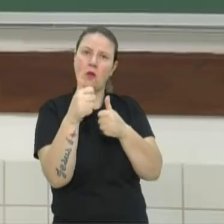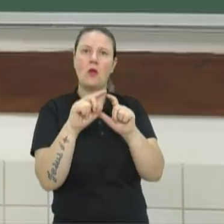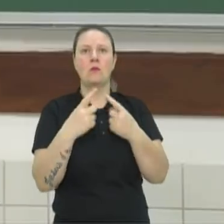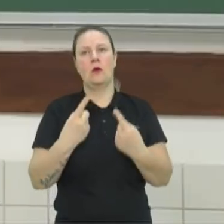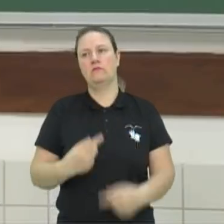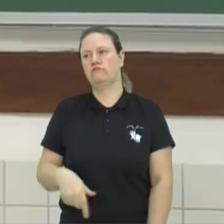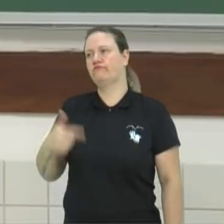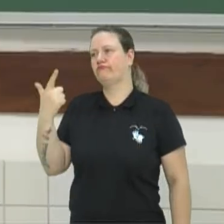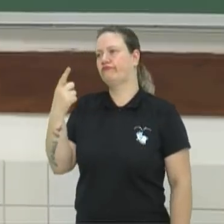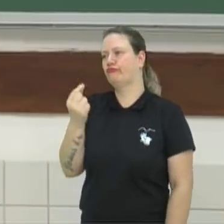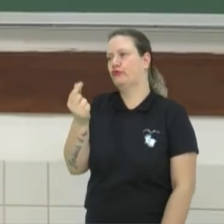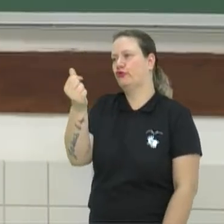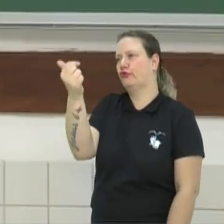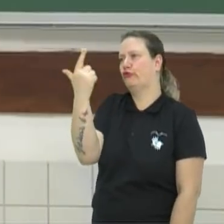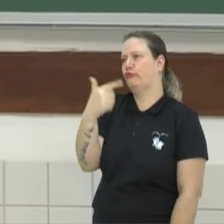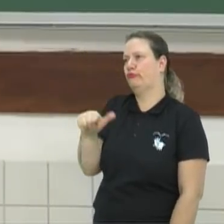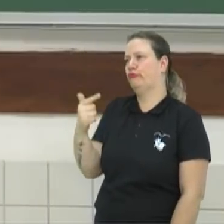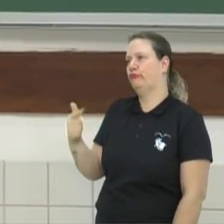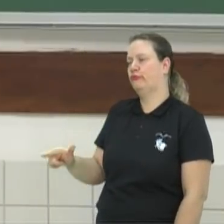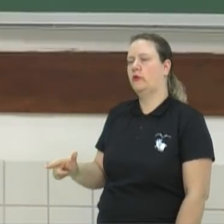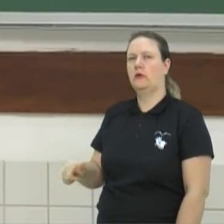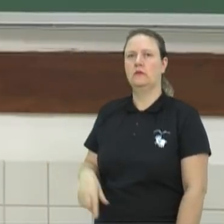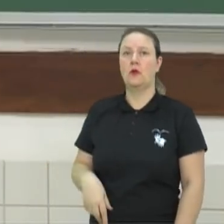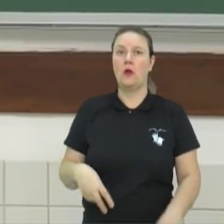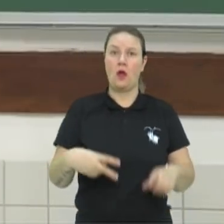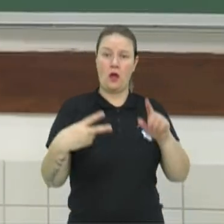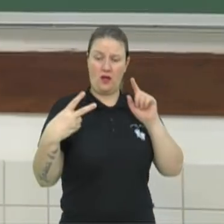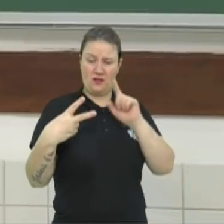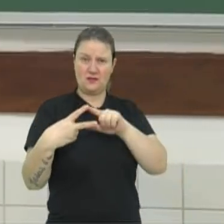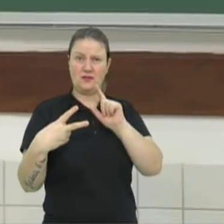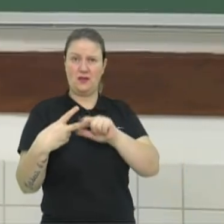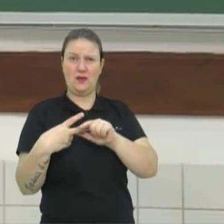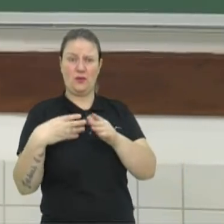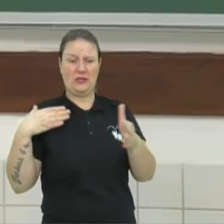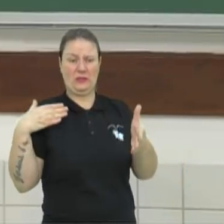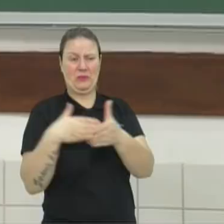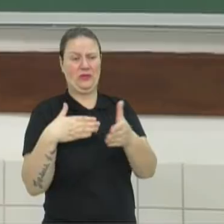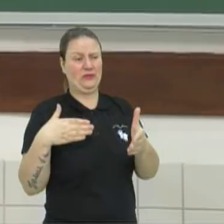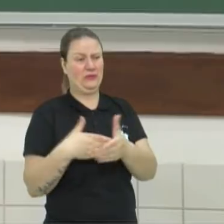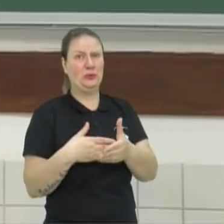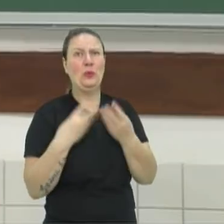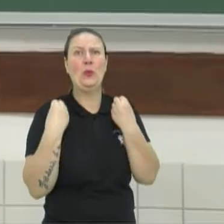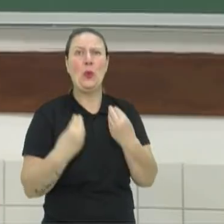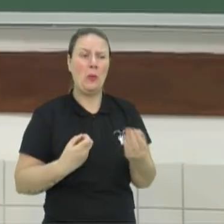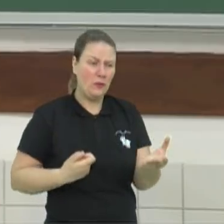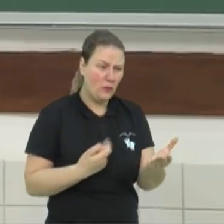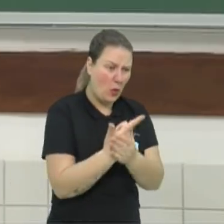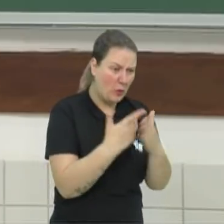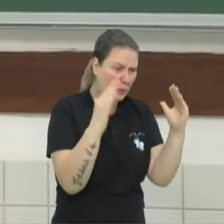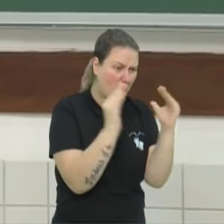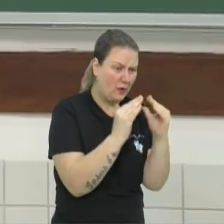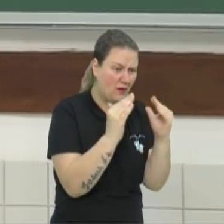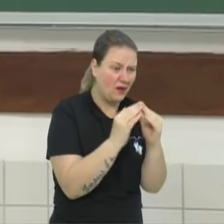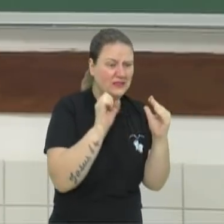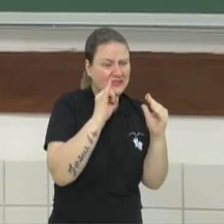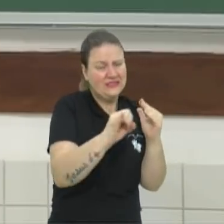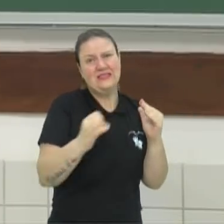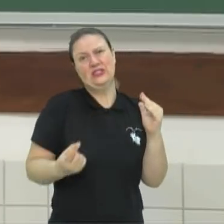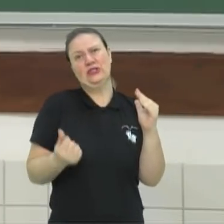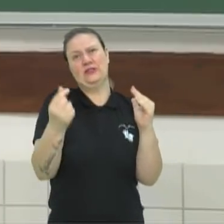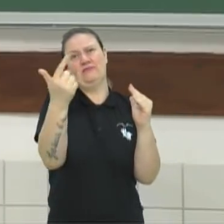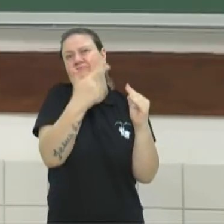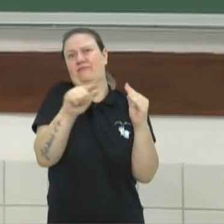dinheiro, negativa. Nesse caso, a segunda foi impedida pela primeira. Dá para comprar casa sem dinheiro? Eu não consigo. Então, ela